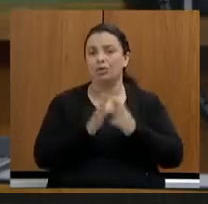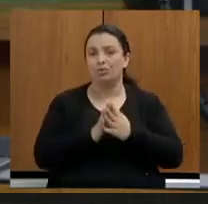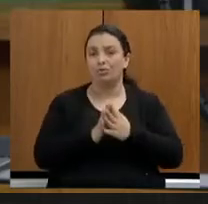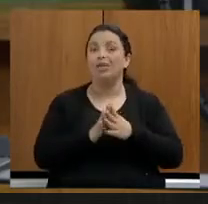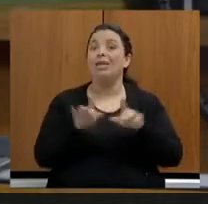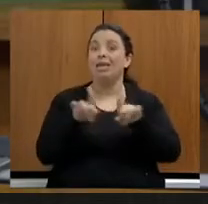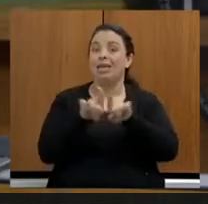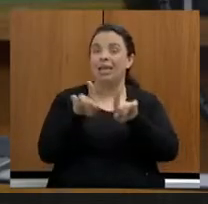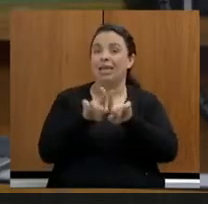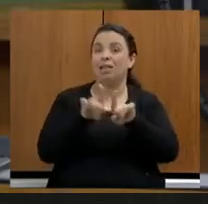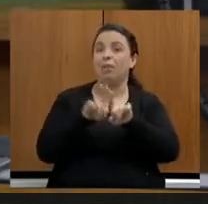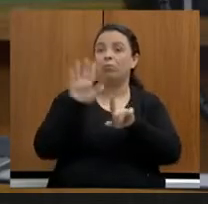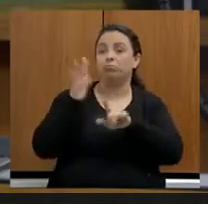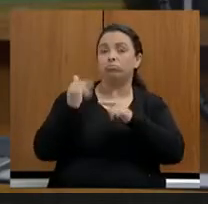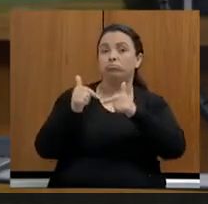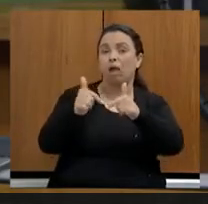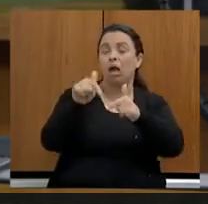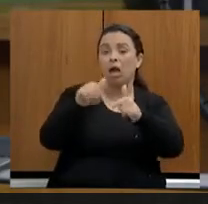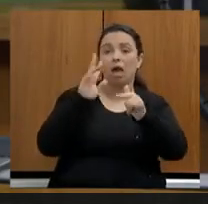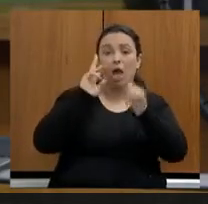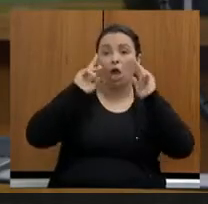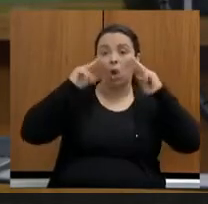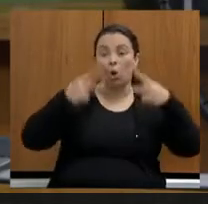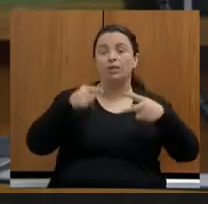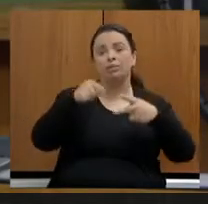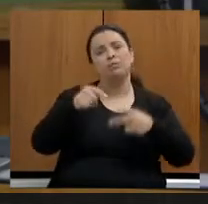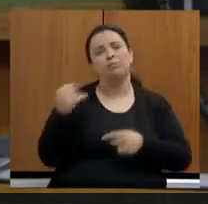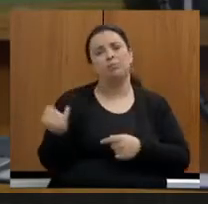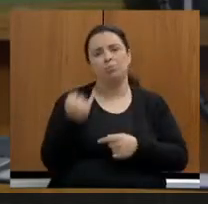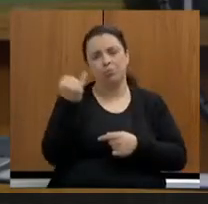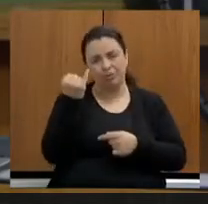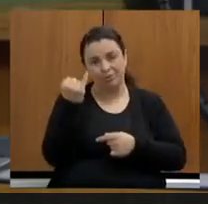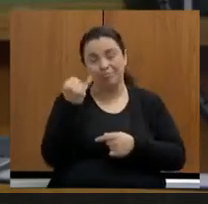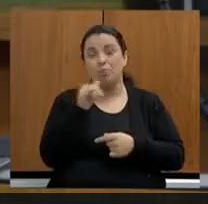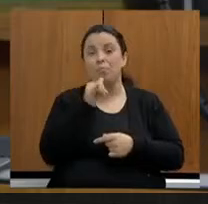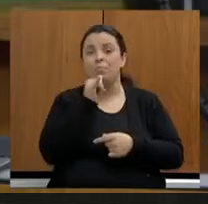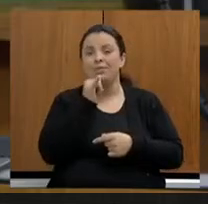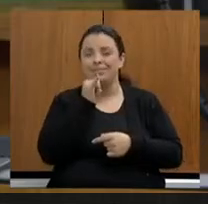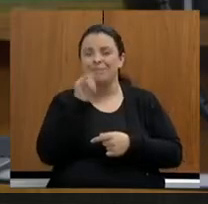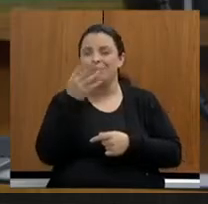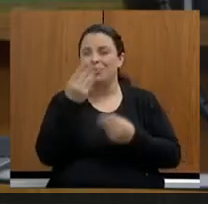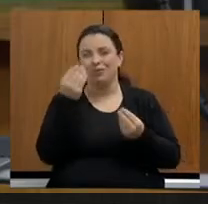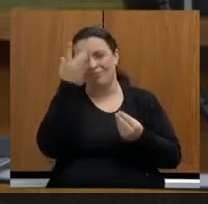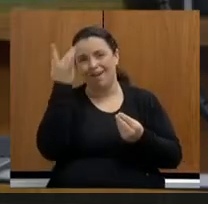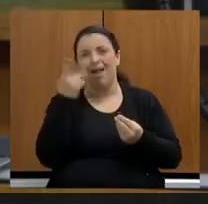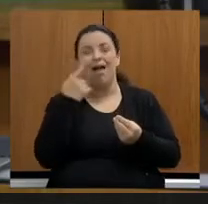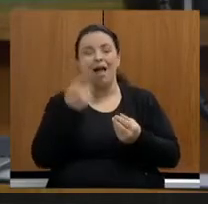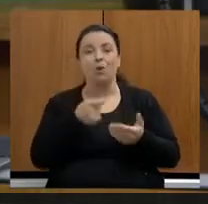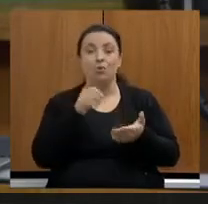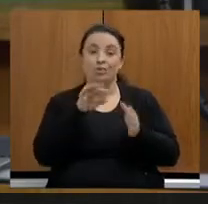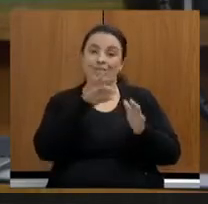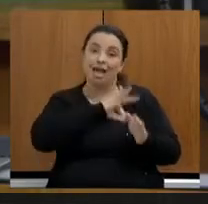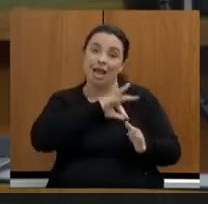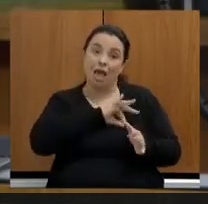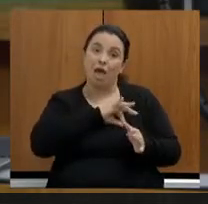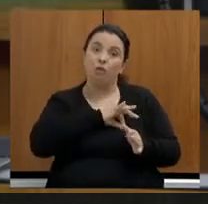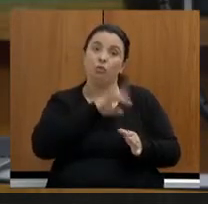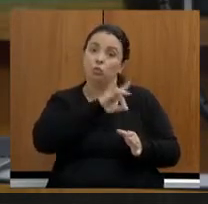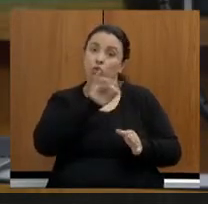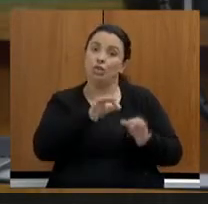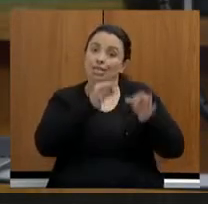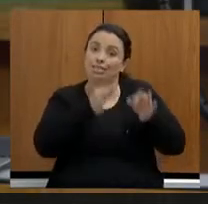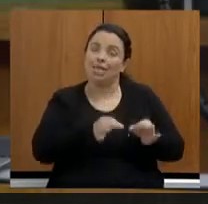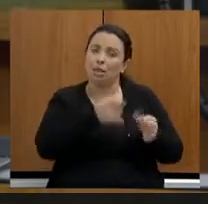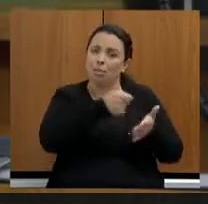ponta é muito grande então quando faleceu Governador tinha obrigação de pagar o celular em dia tinha mesmo mas muitos não pagaram Então